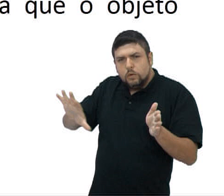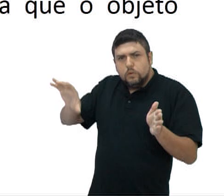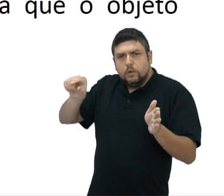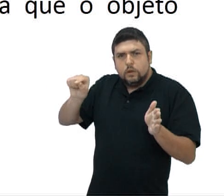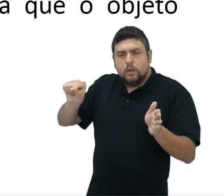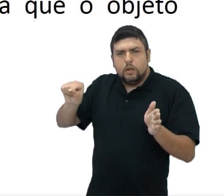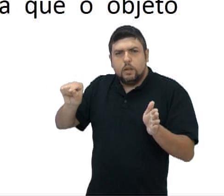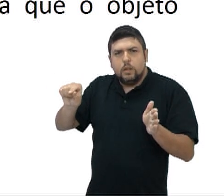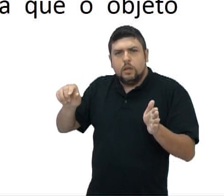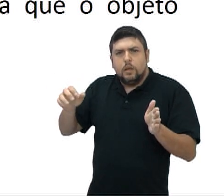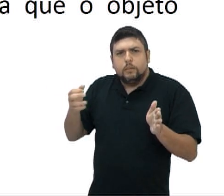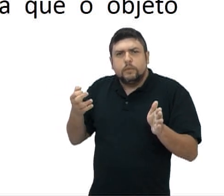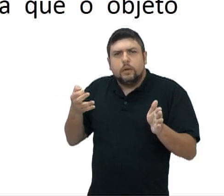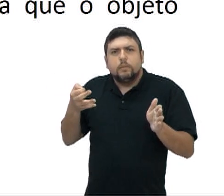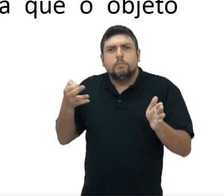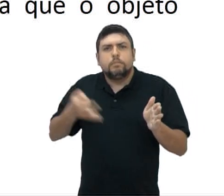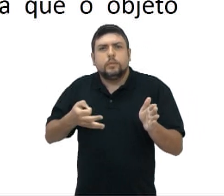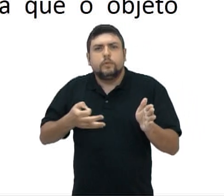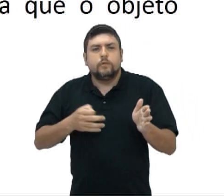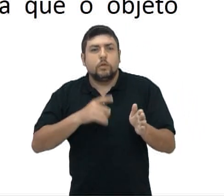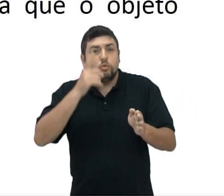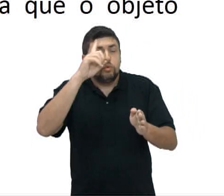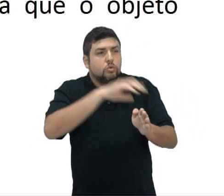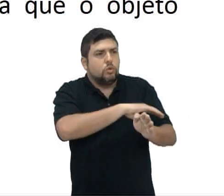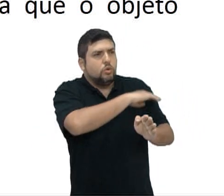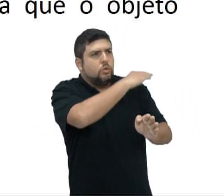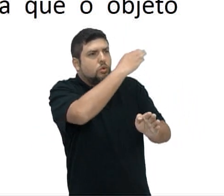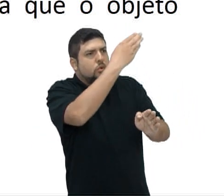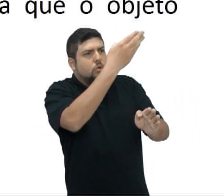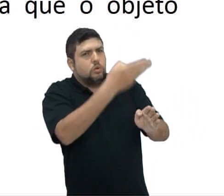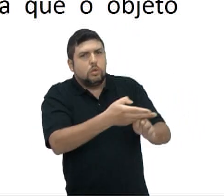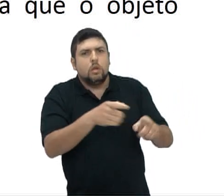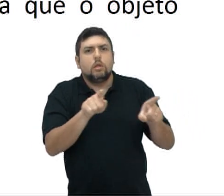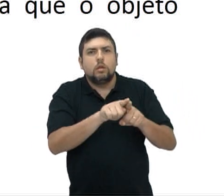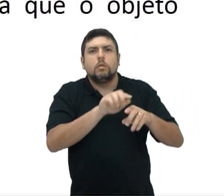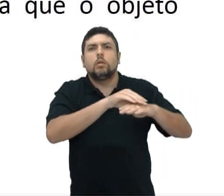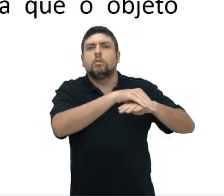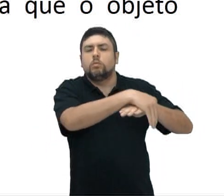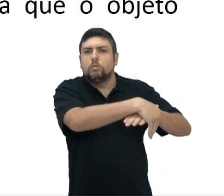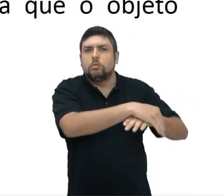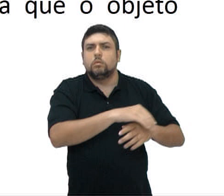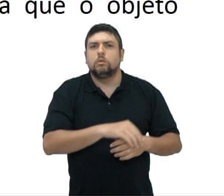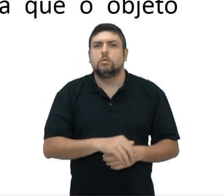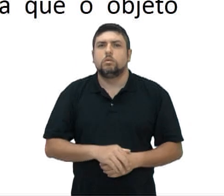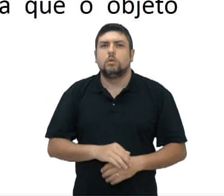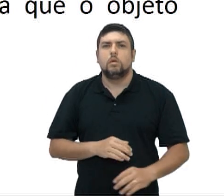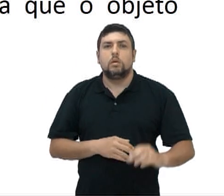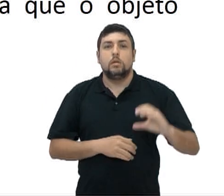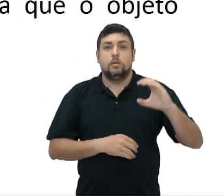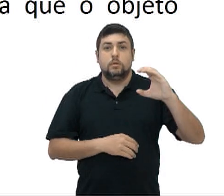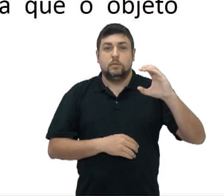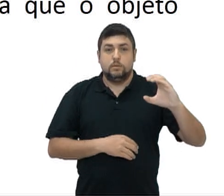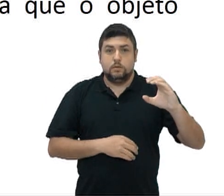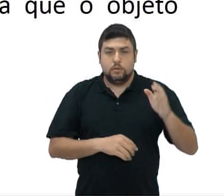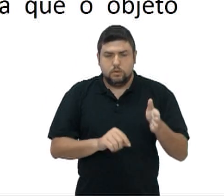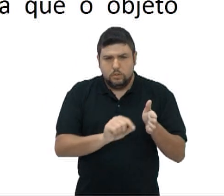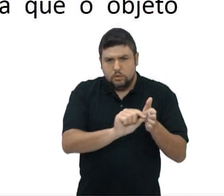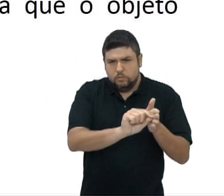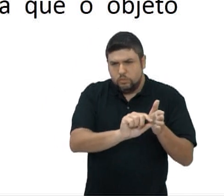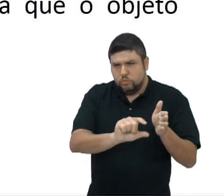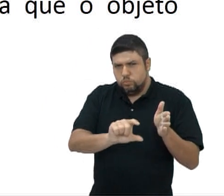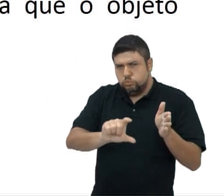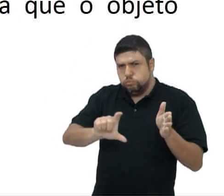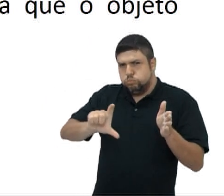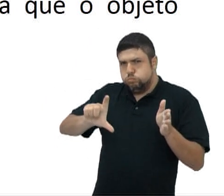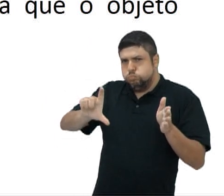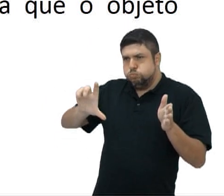plena atuação ao longo do dia, como também à noite. Letra C, propicia uma imagem direita